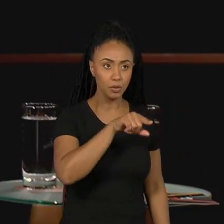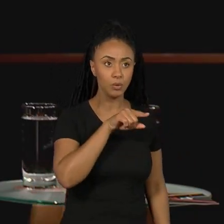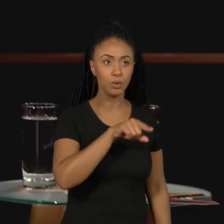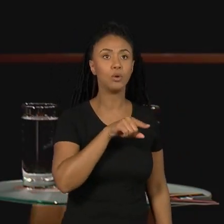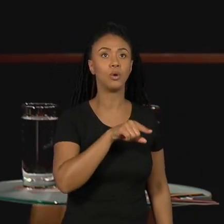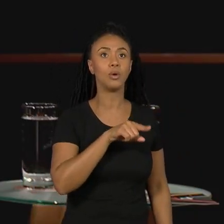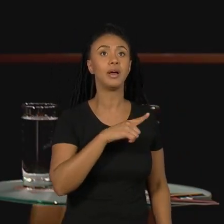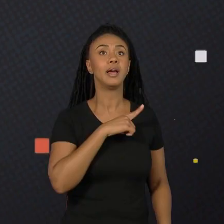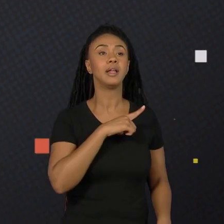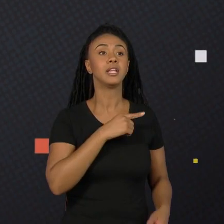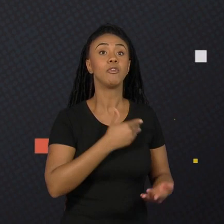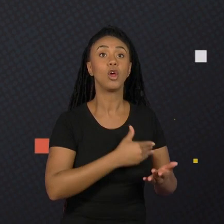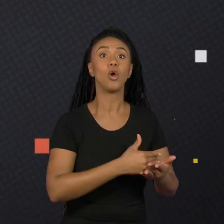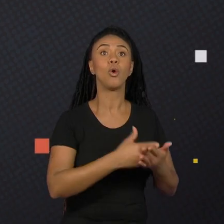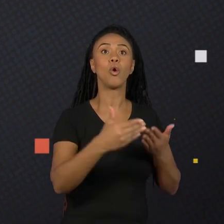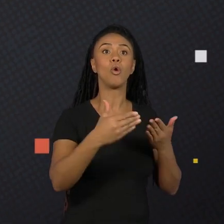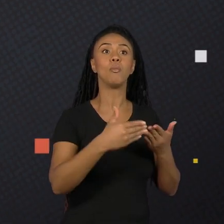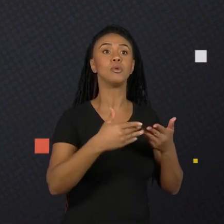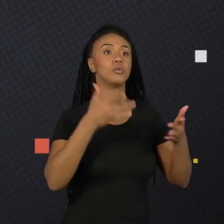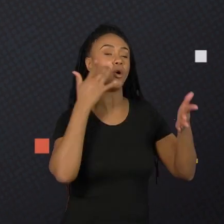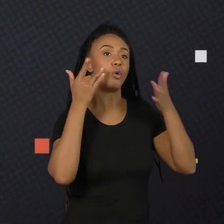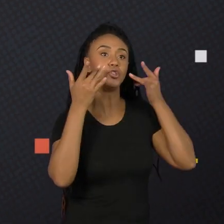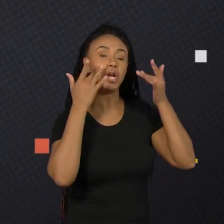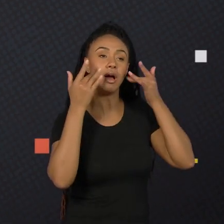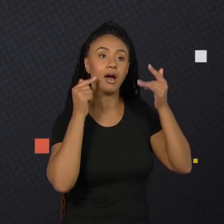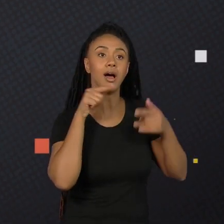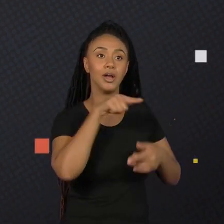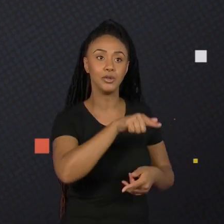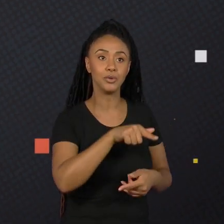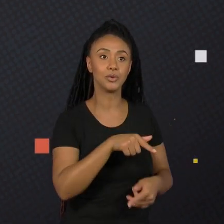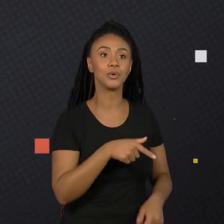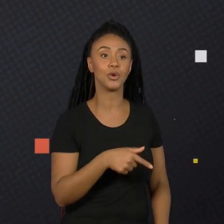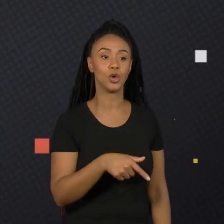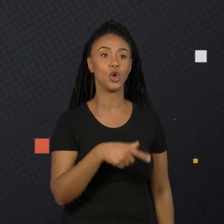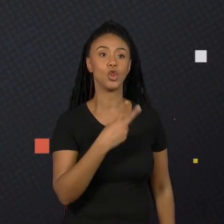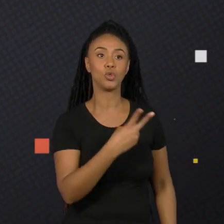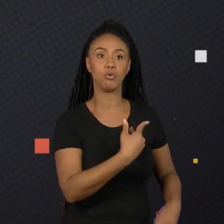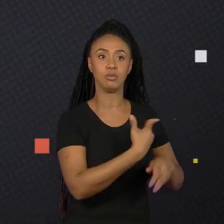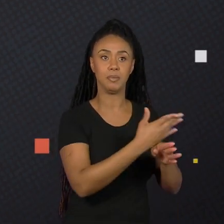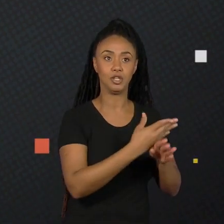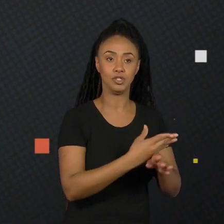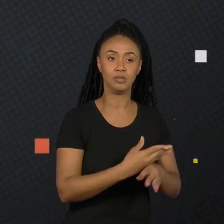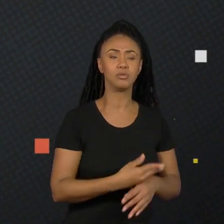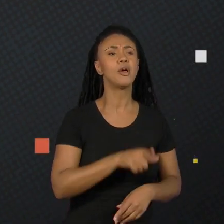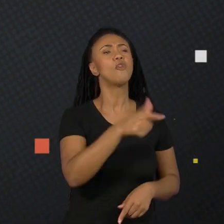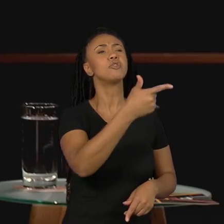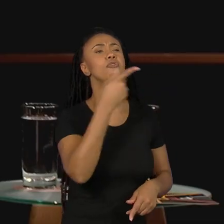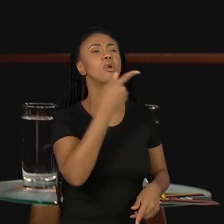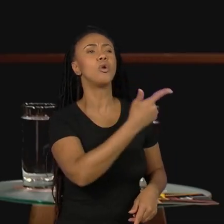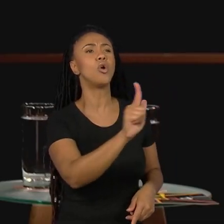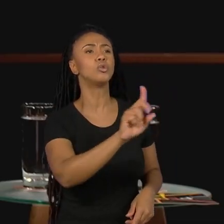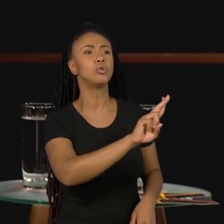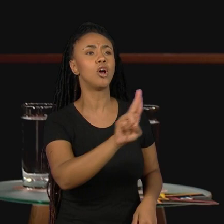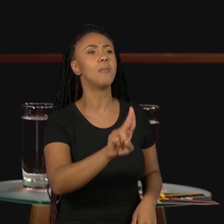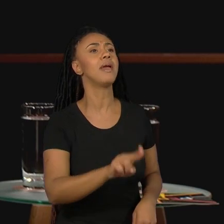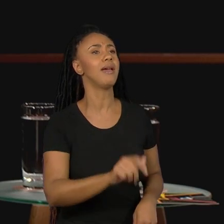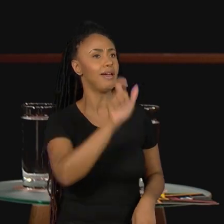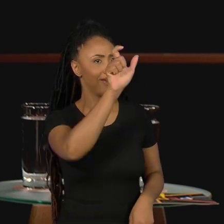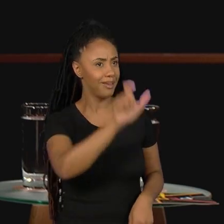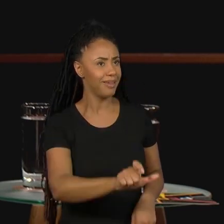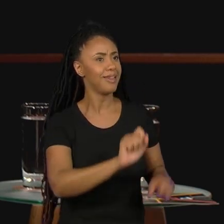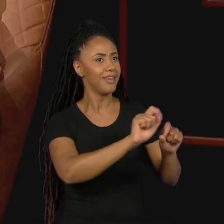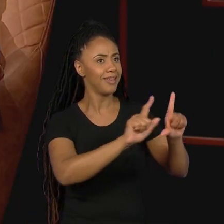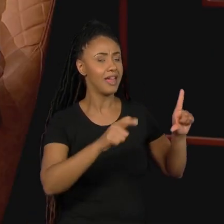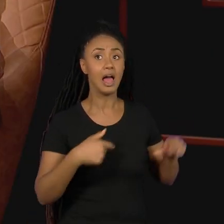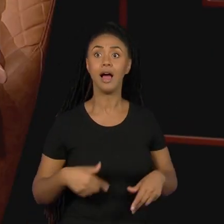Dois Perdidos numa Noite Suja. Foi. Eu estava lá, cara. Né? Agora, você mencionou uma pessoa aí, agora há pouco, e a gente tem ela para você ver.